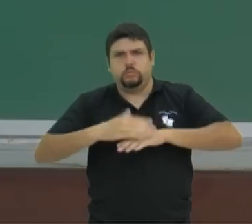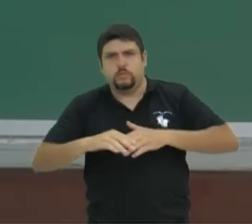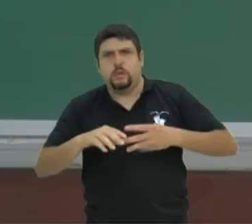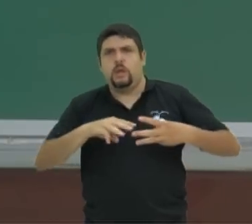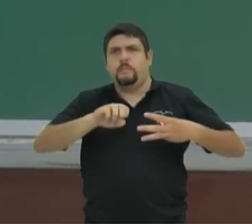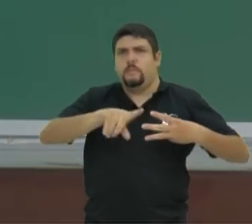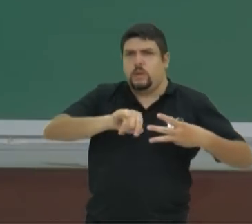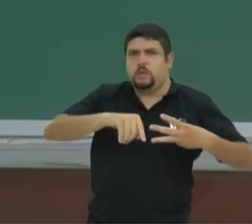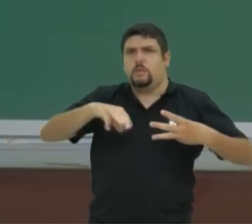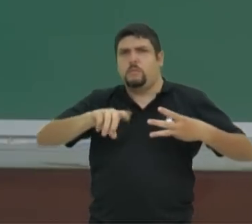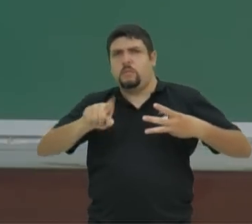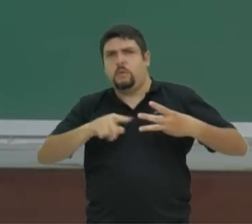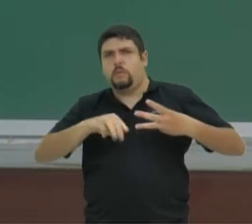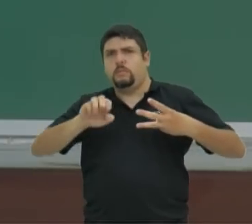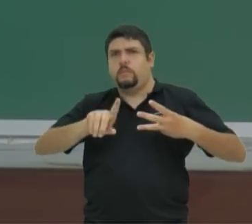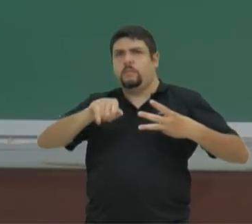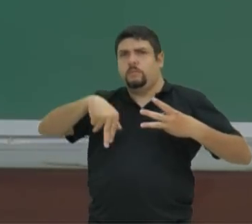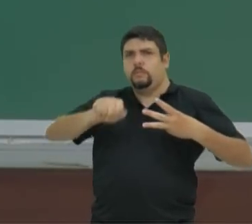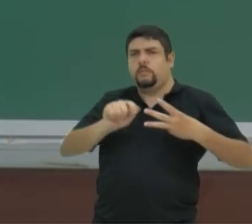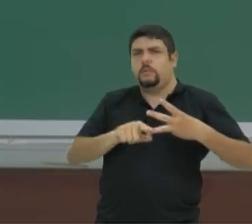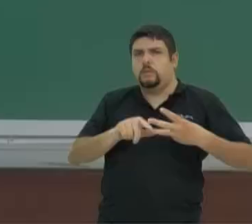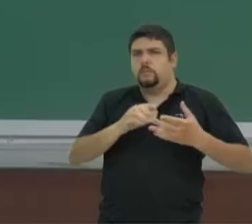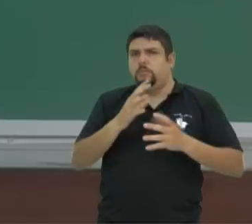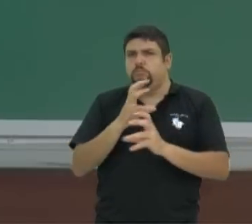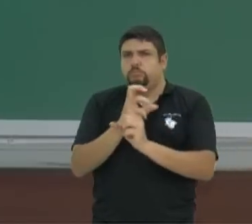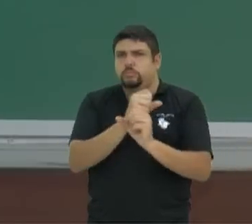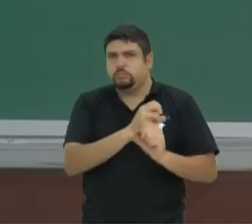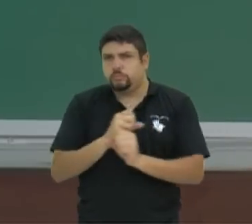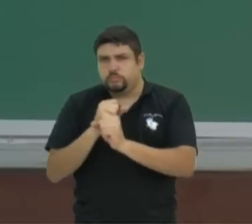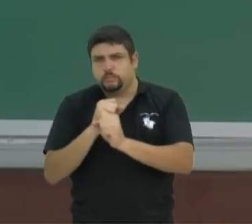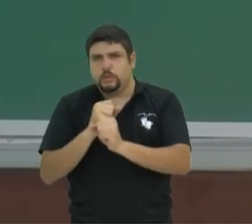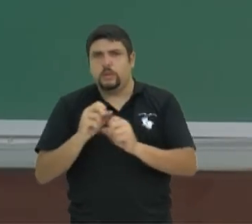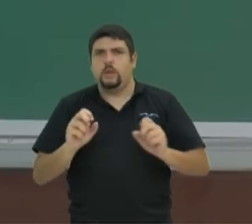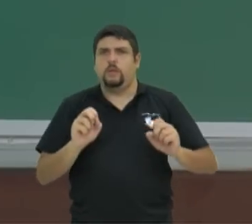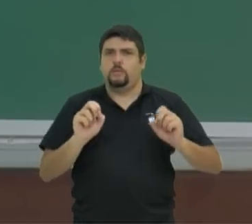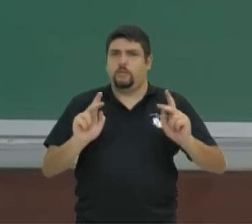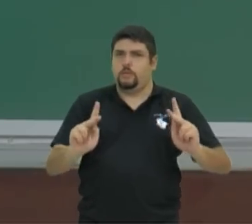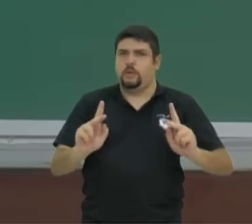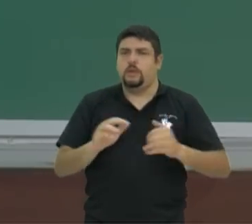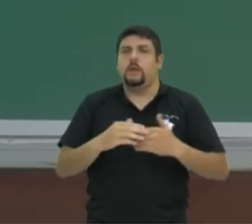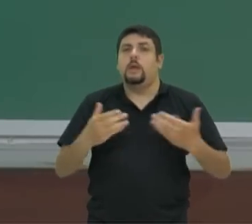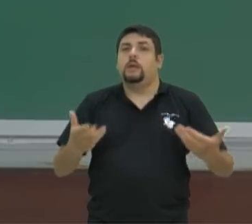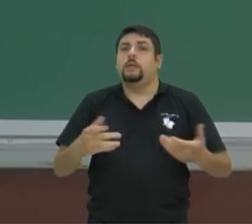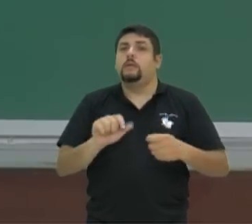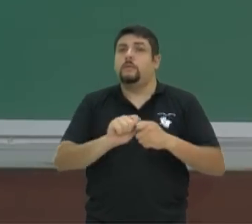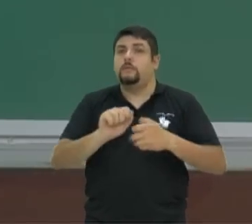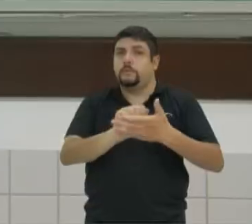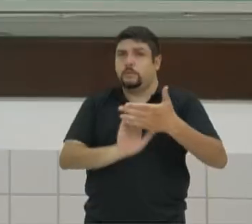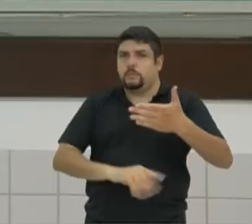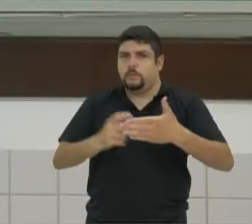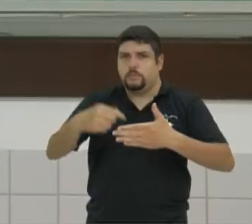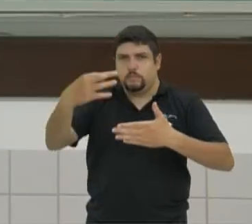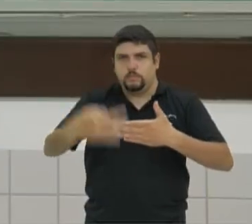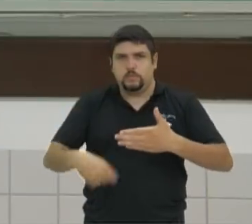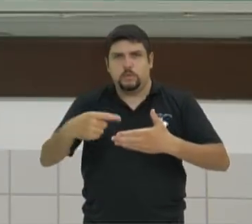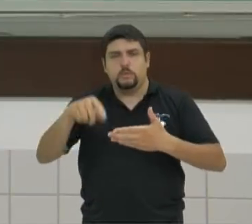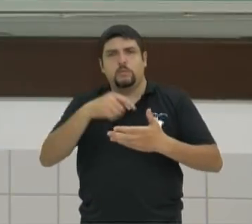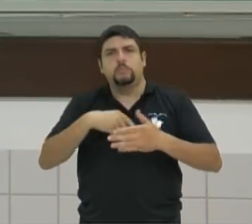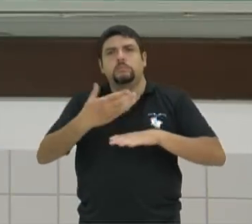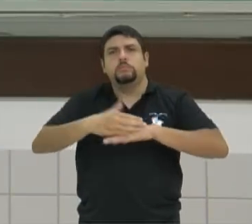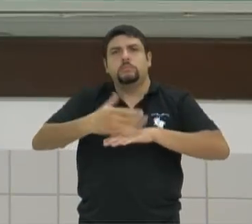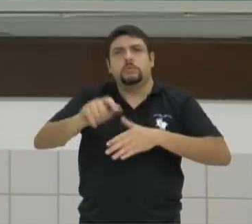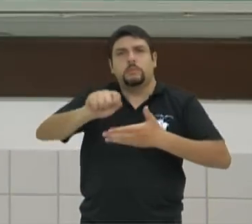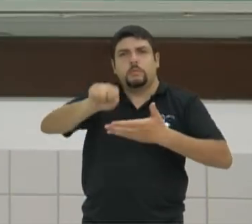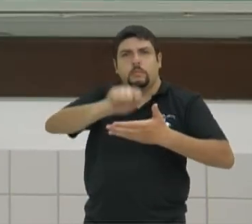mediana, amplitude e assim por diante, tá? Então, faça as atividades direitinho, faça as suas